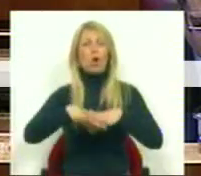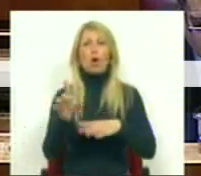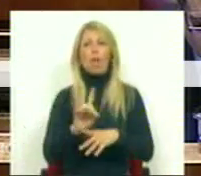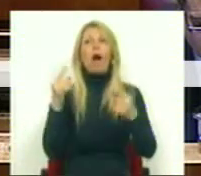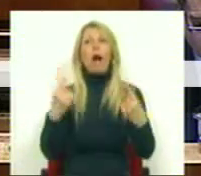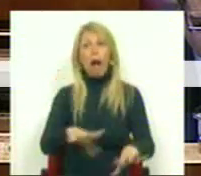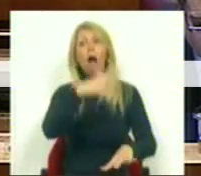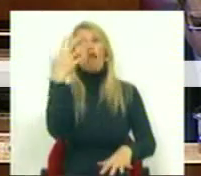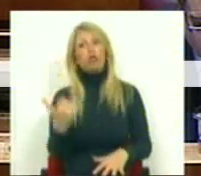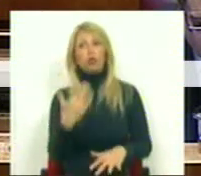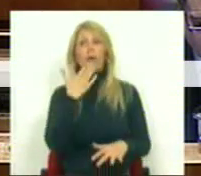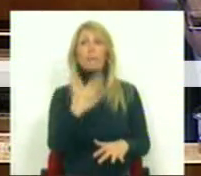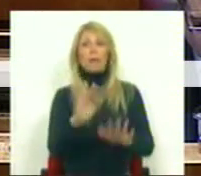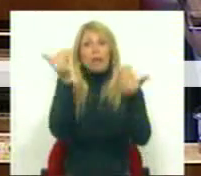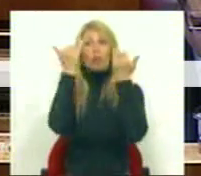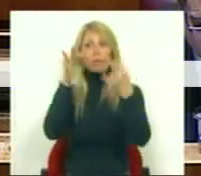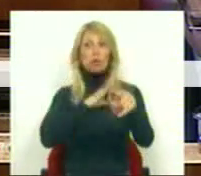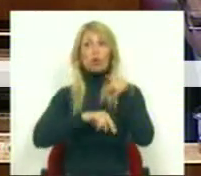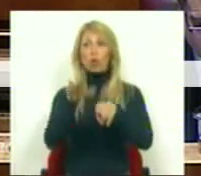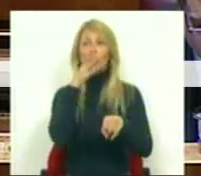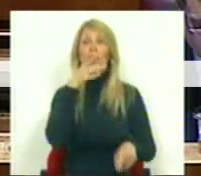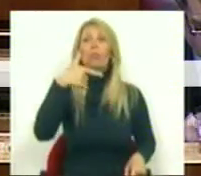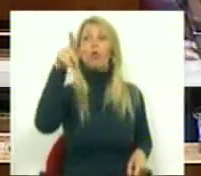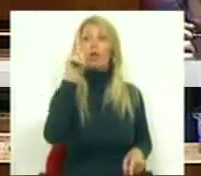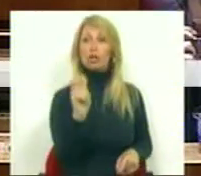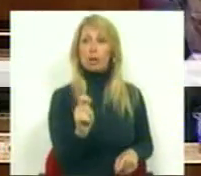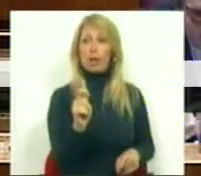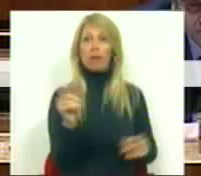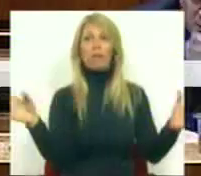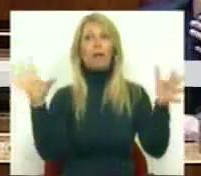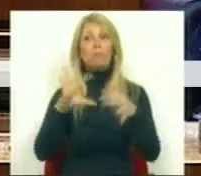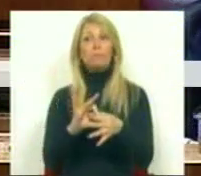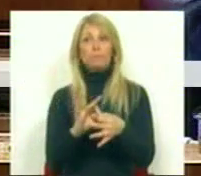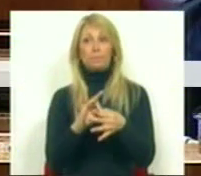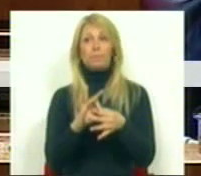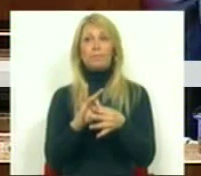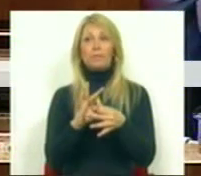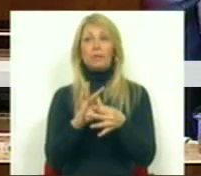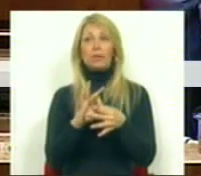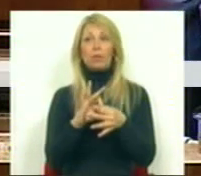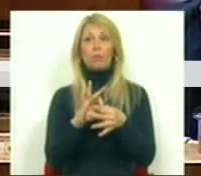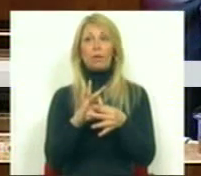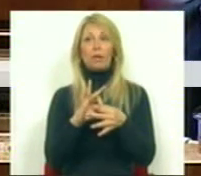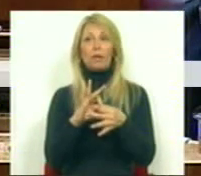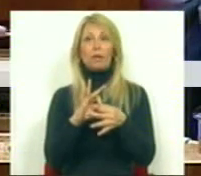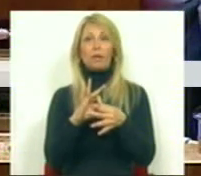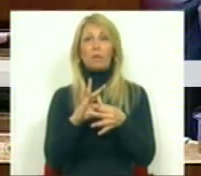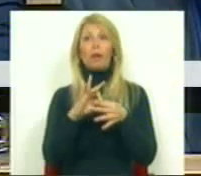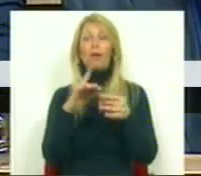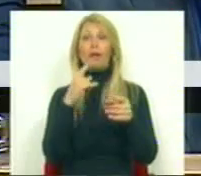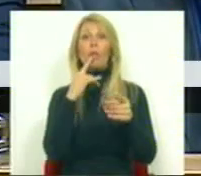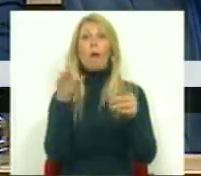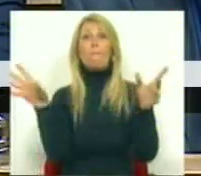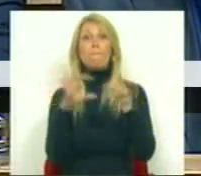fundamenta o pedido de informação do Sr. Deputado, do Bloco de Esquerda, que tem que ver com o facto de, durante o mês de agosto,